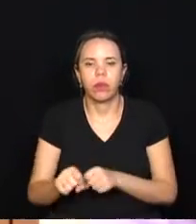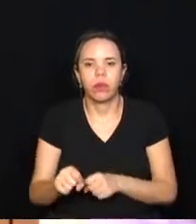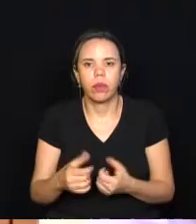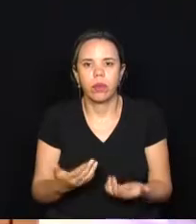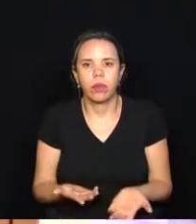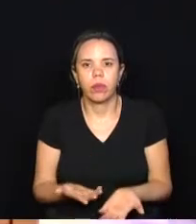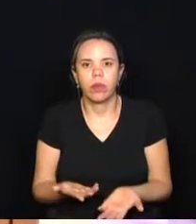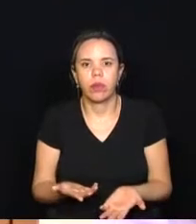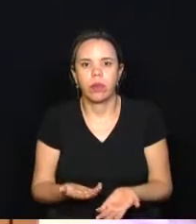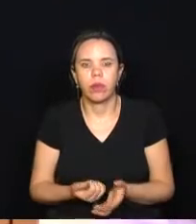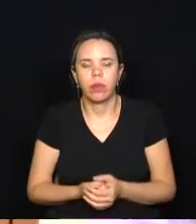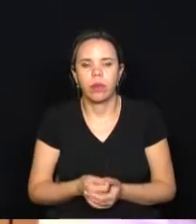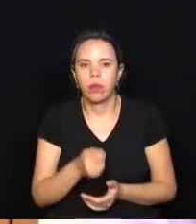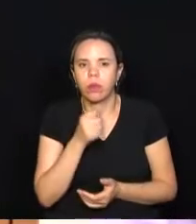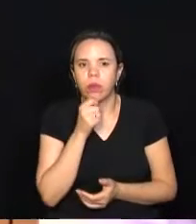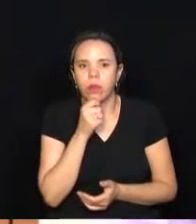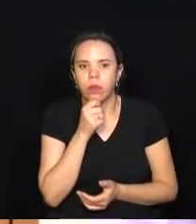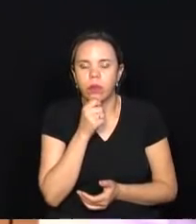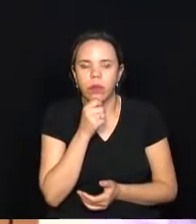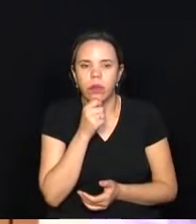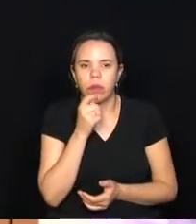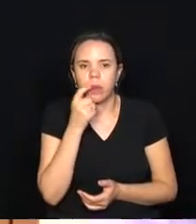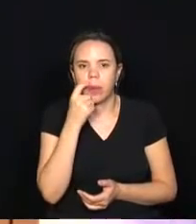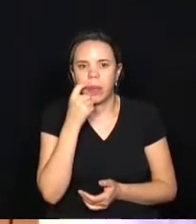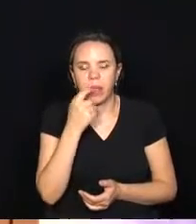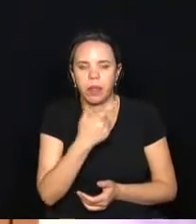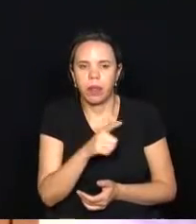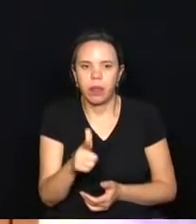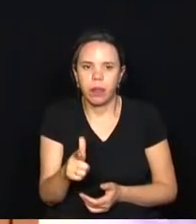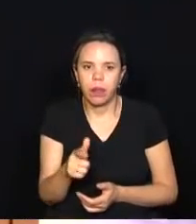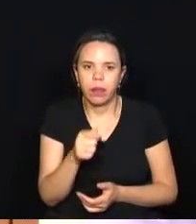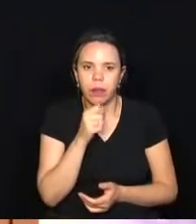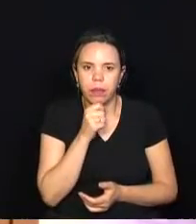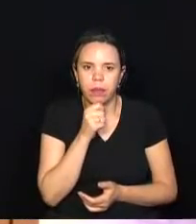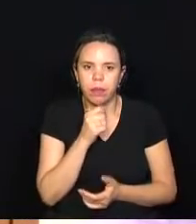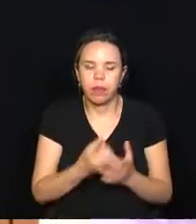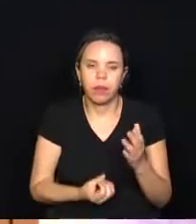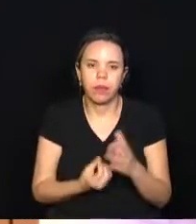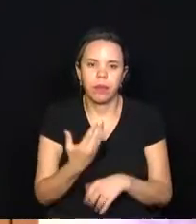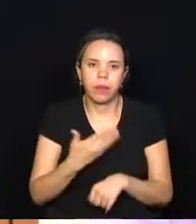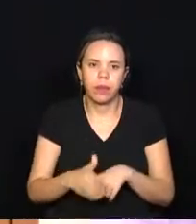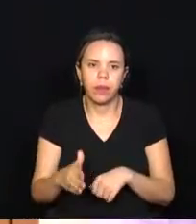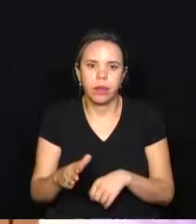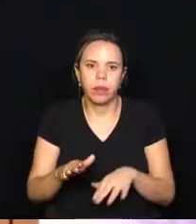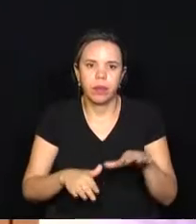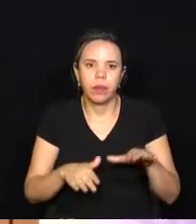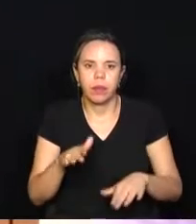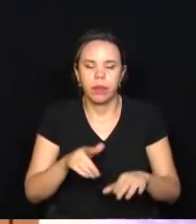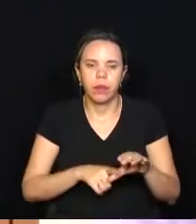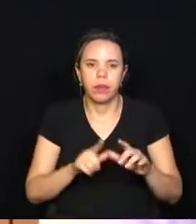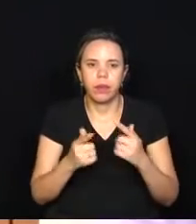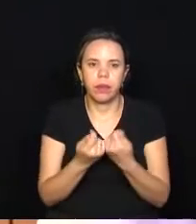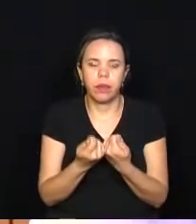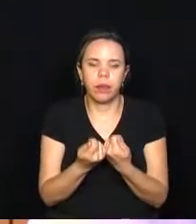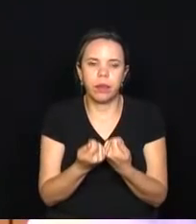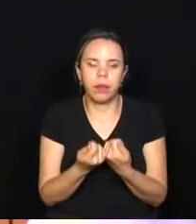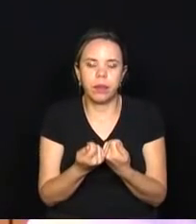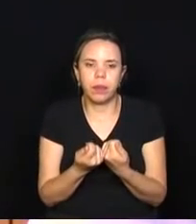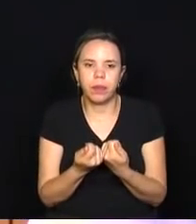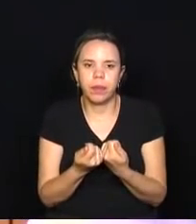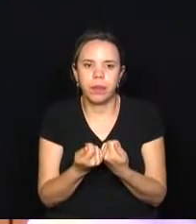Né? Essa formação ainda ela não existe, ela acaba existindo na prática e dependendo dos gestores